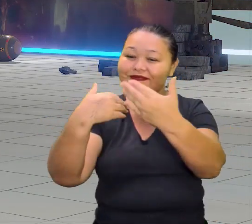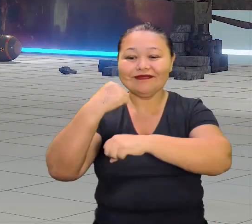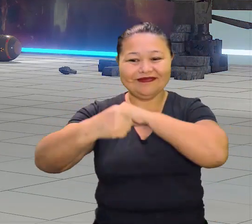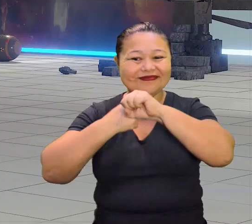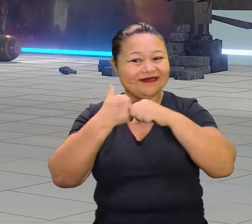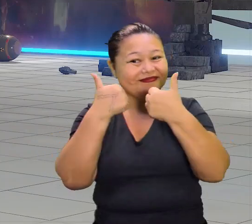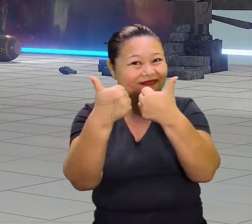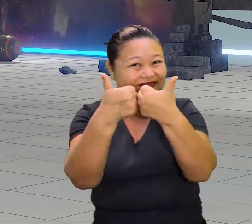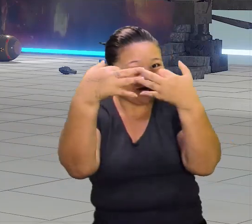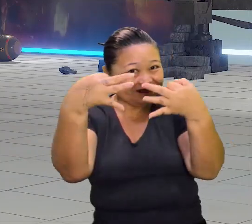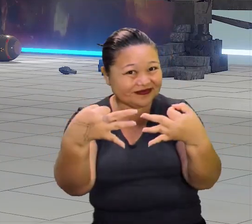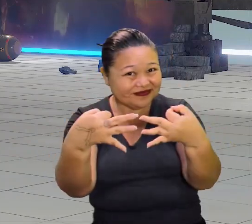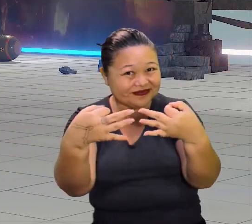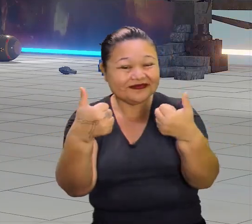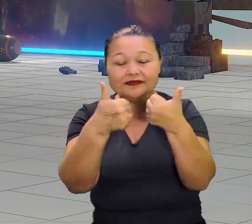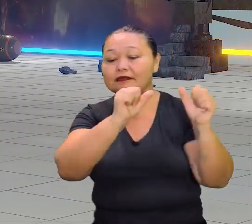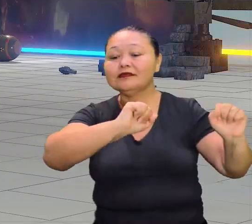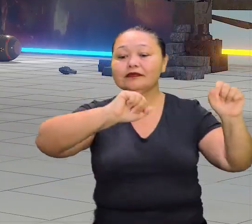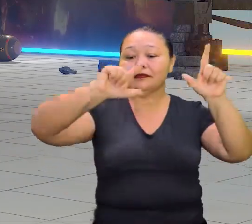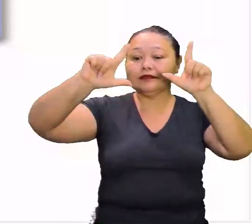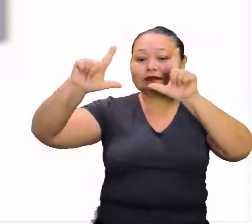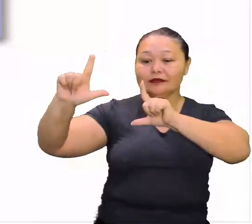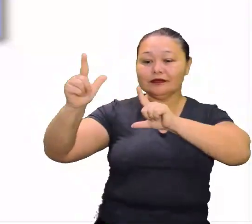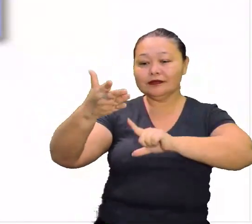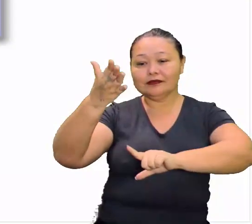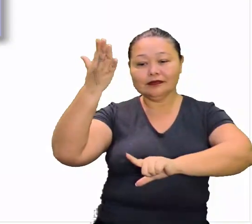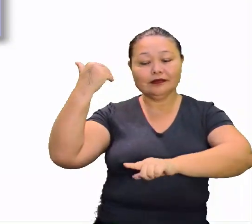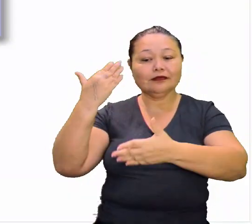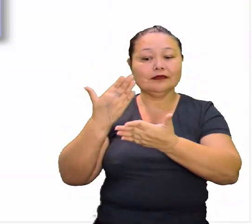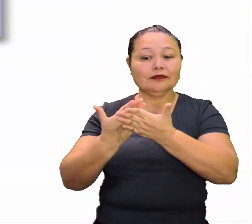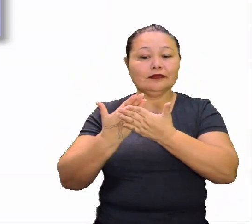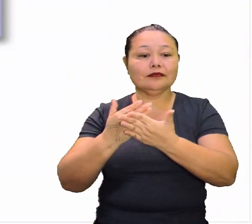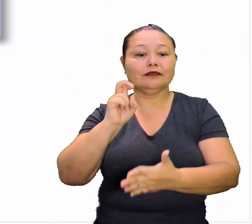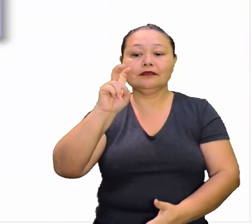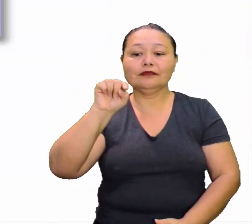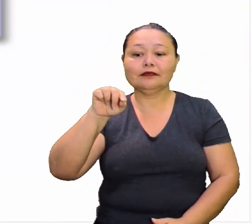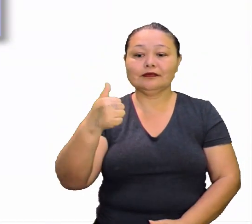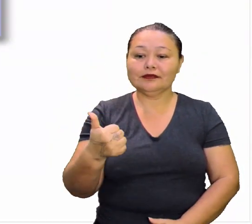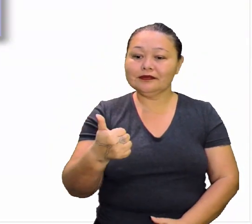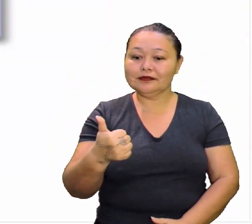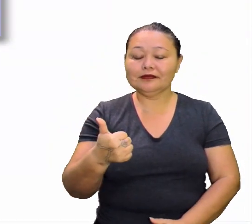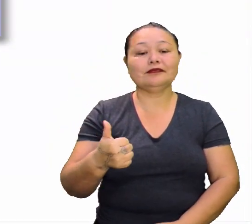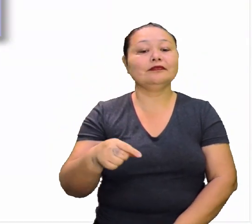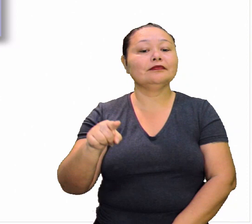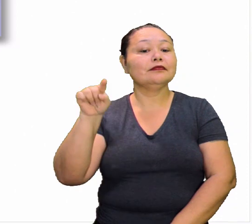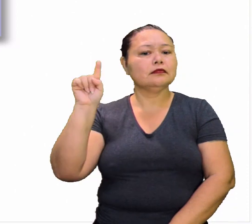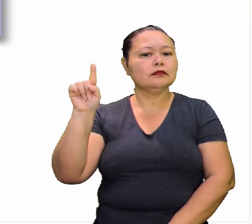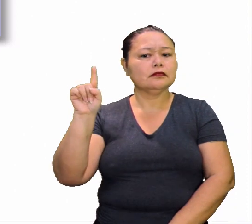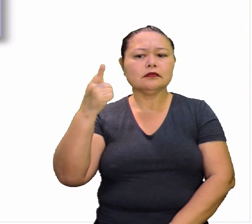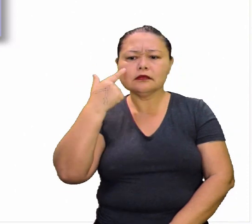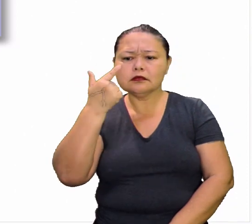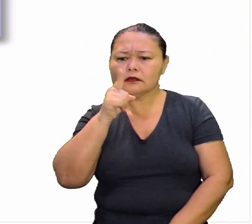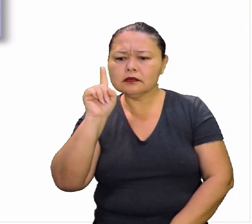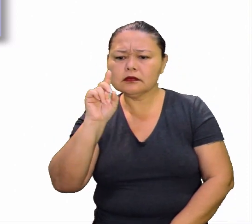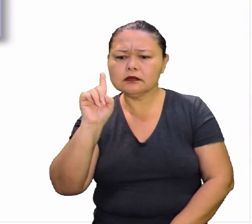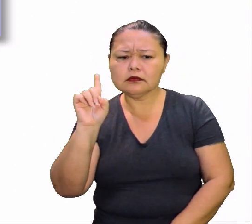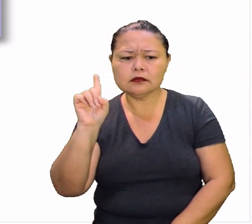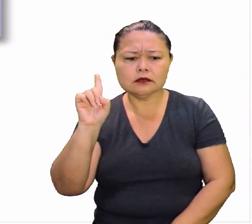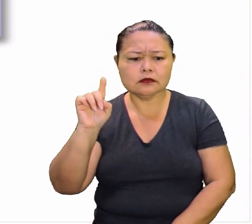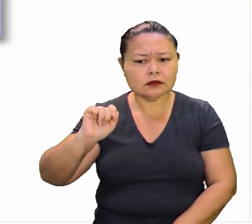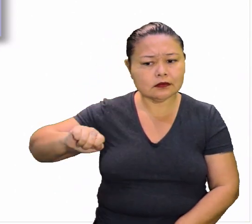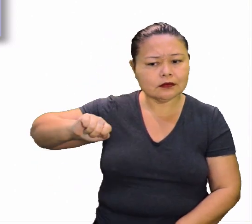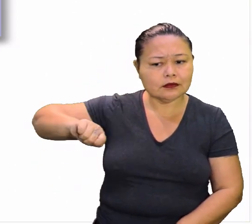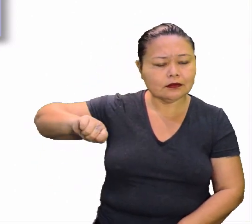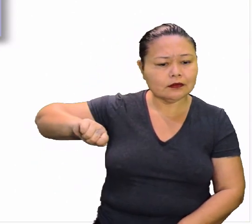ano. Tá certo? Então, joga na tela. Vamos para a nossa aula 5.1. Deixa eu ver se